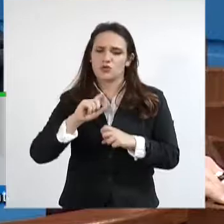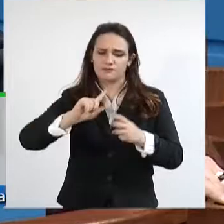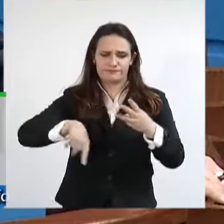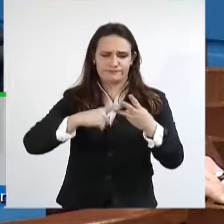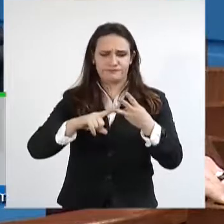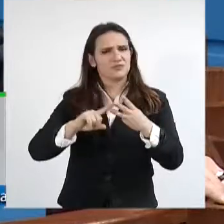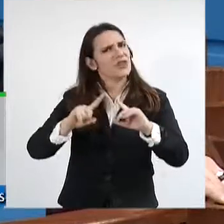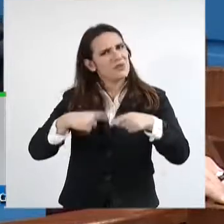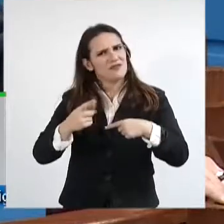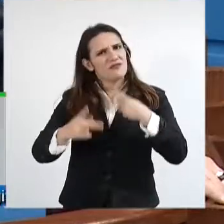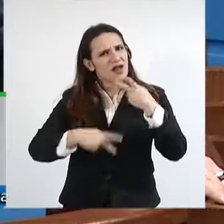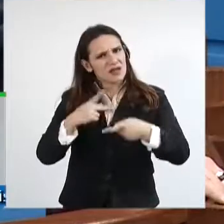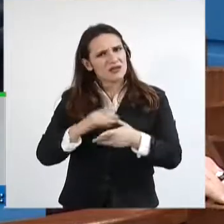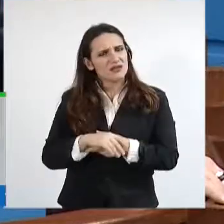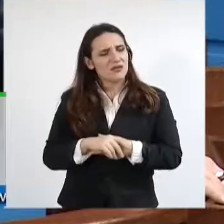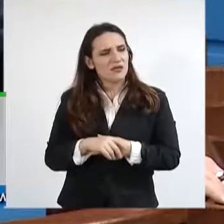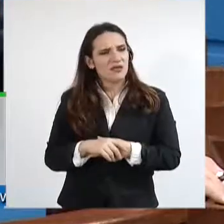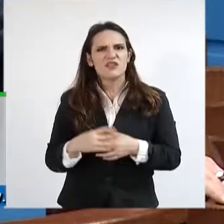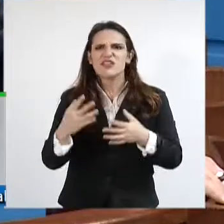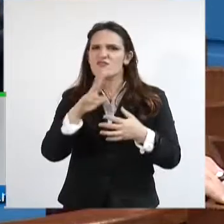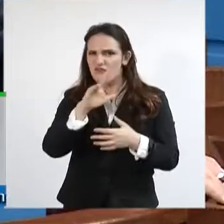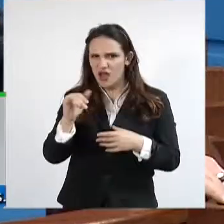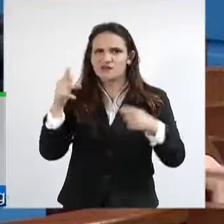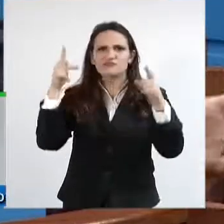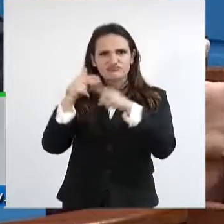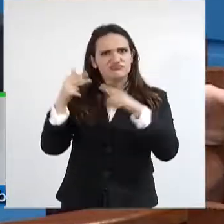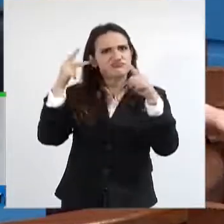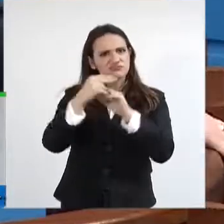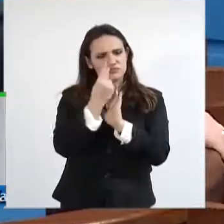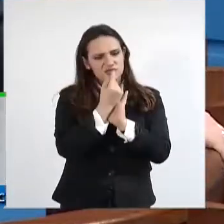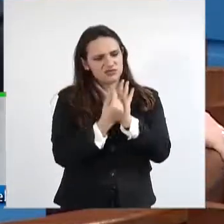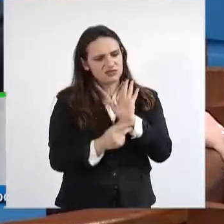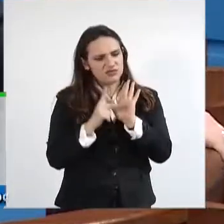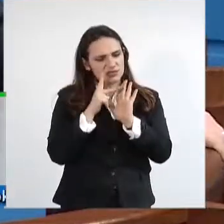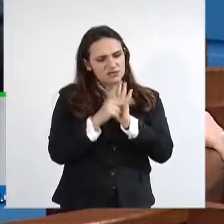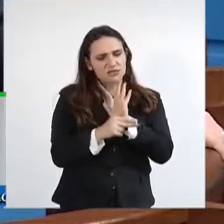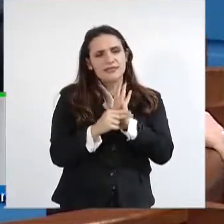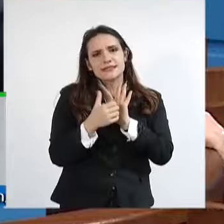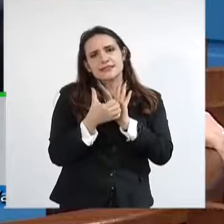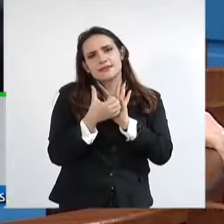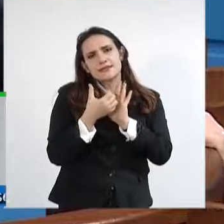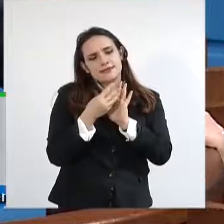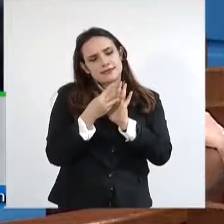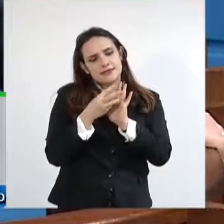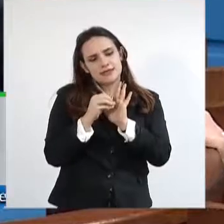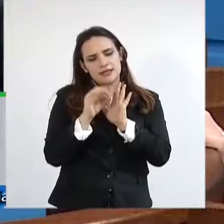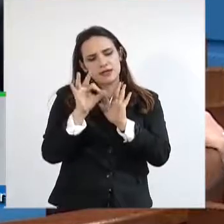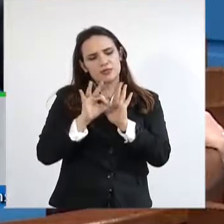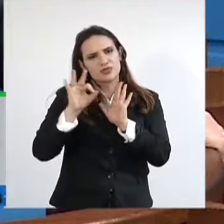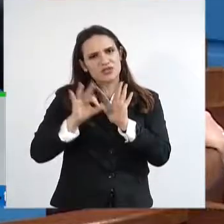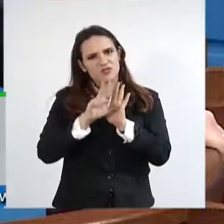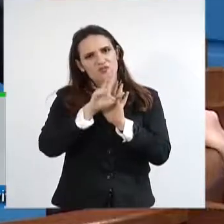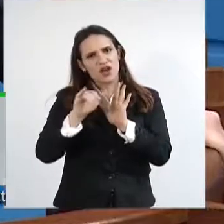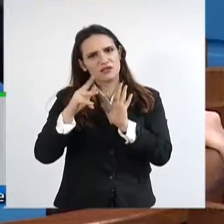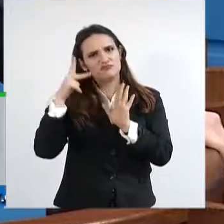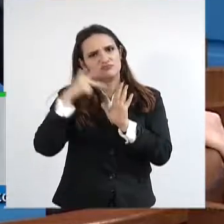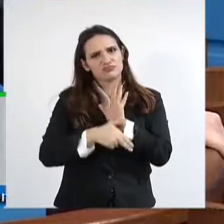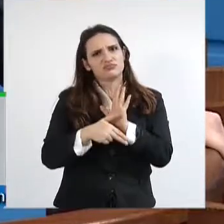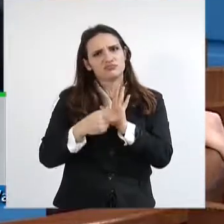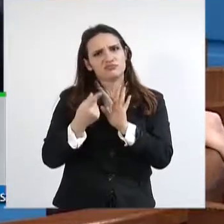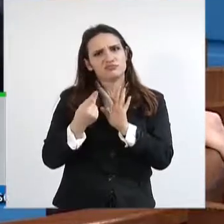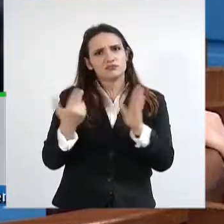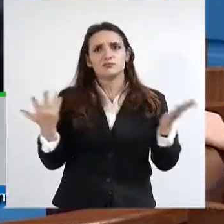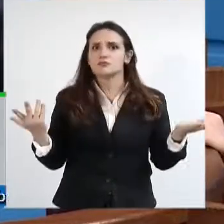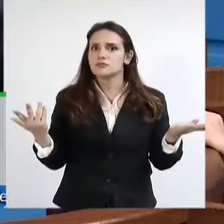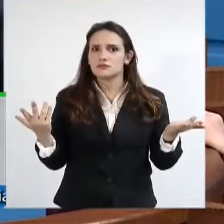Depois, ele anuncia corte em torno de 30% dos investimentos da educação.